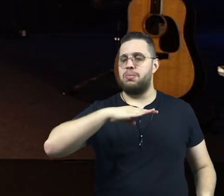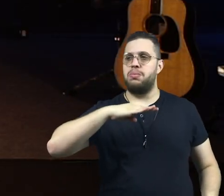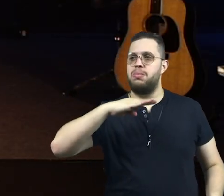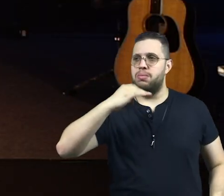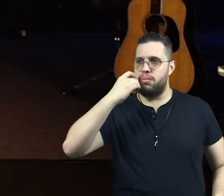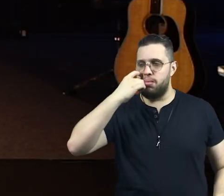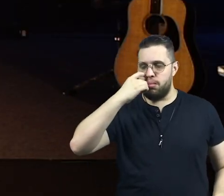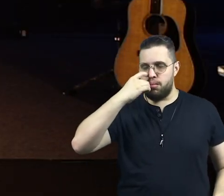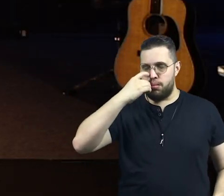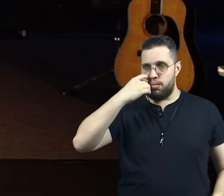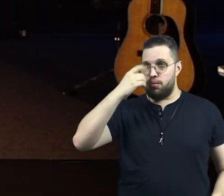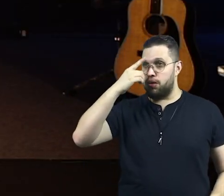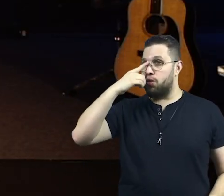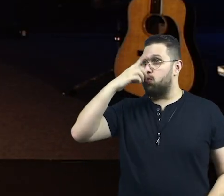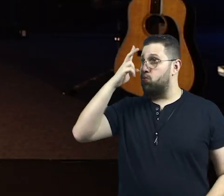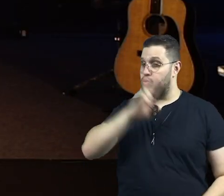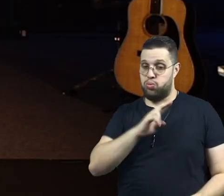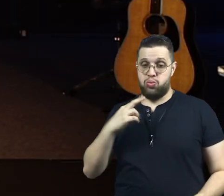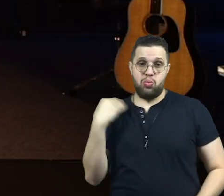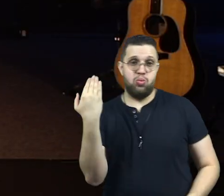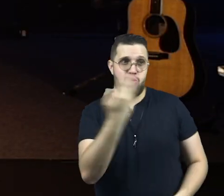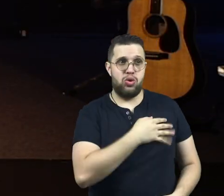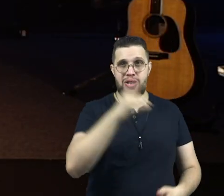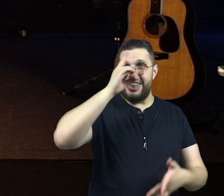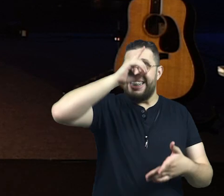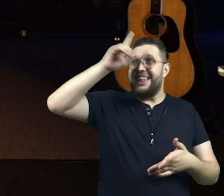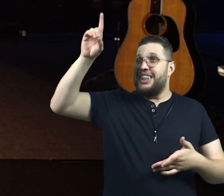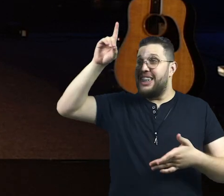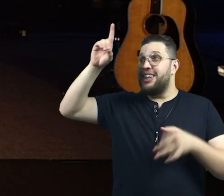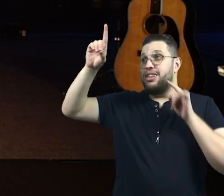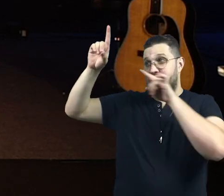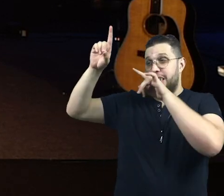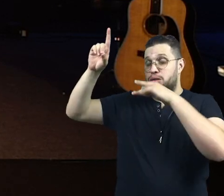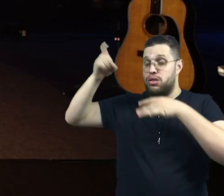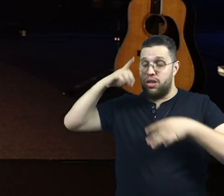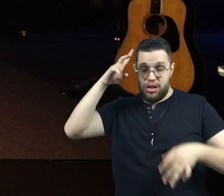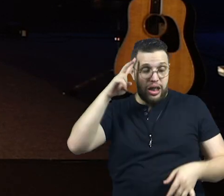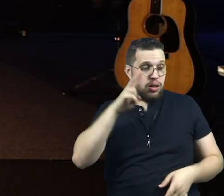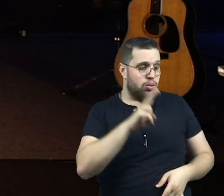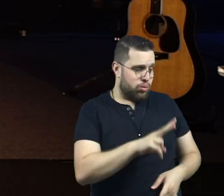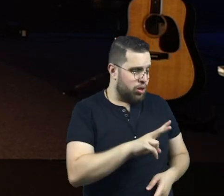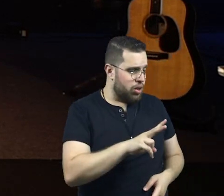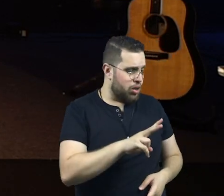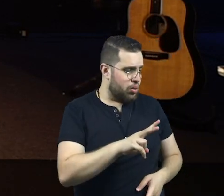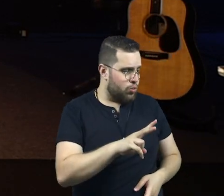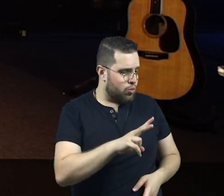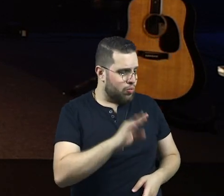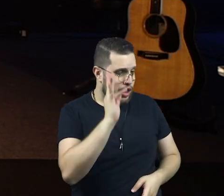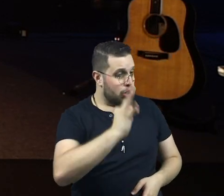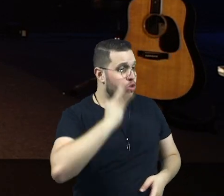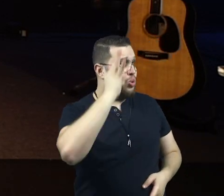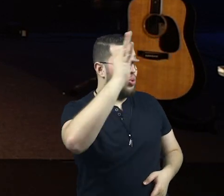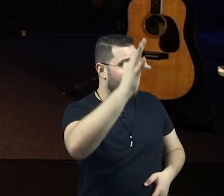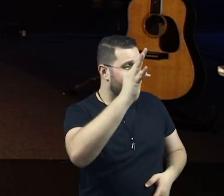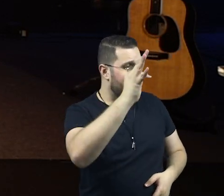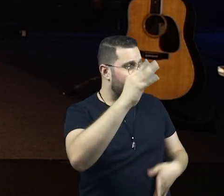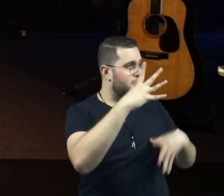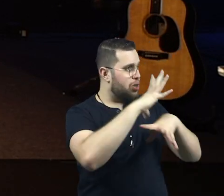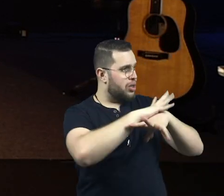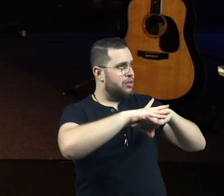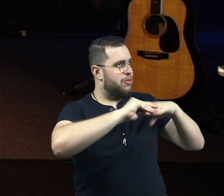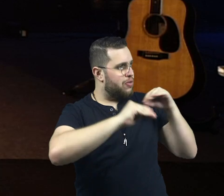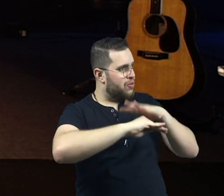O nosso Deus, que é aquele que permitiu a ferida, tem permitido, Ele mesmo vai nos curar. O Senhor diz: não